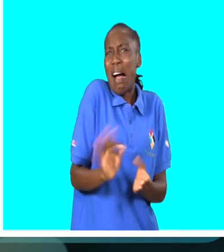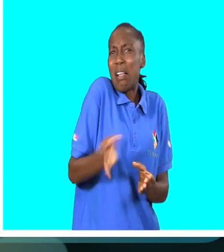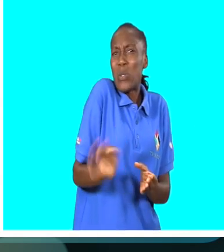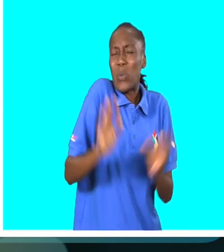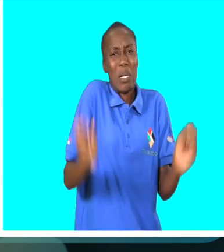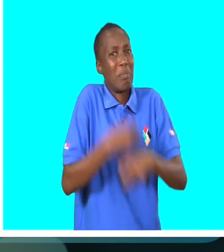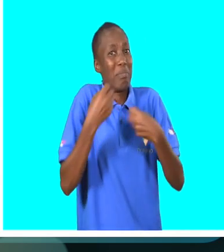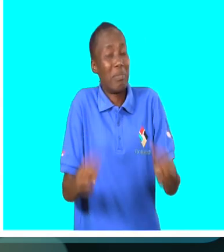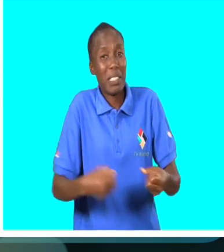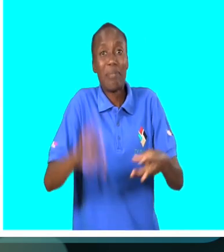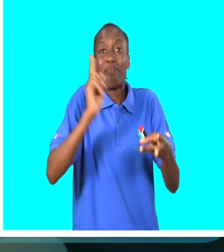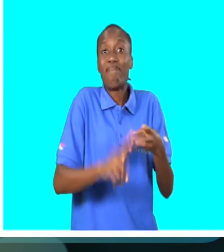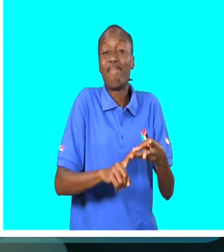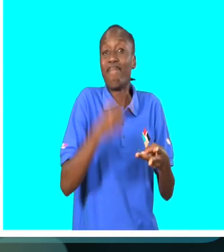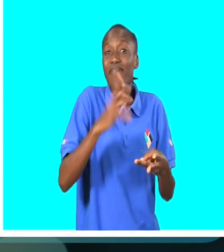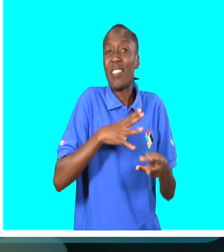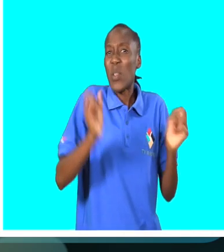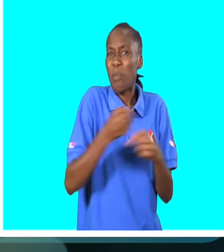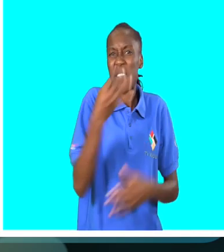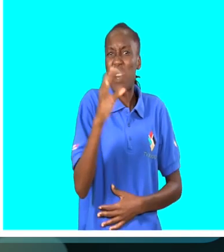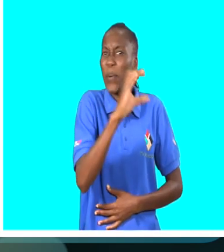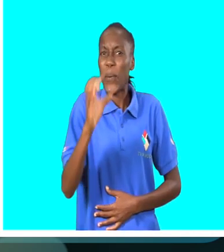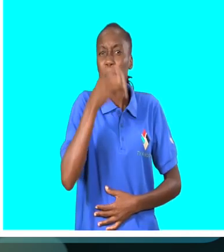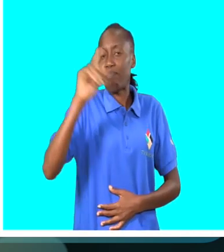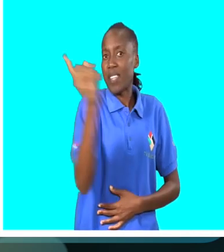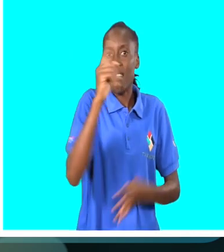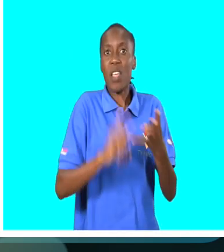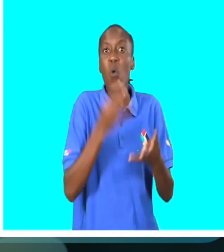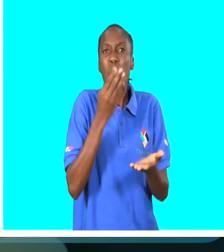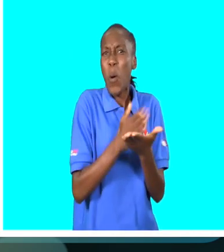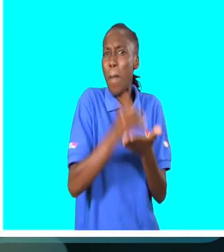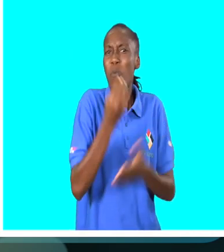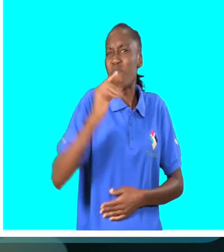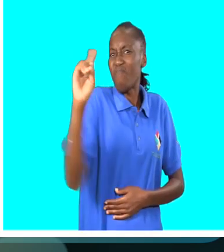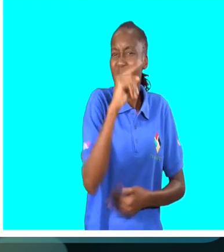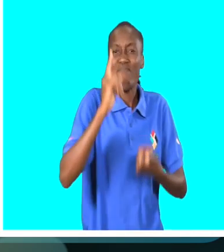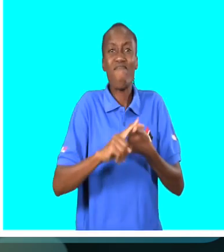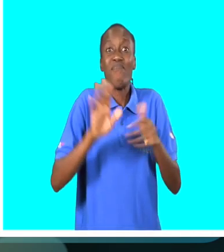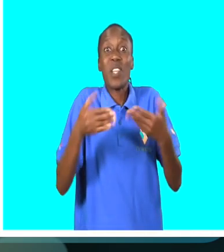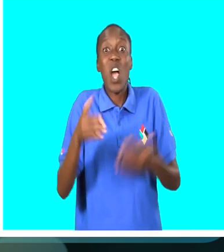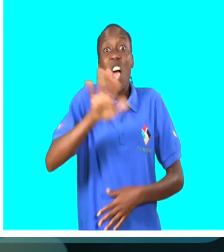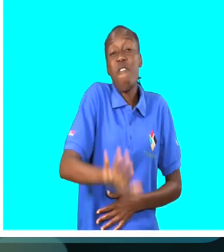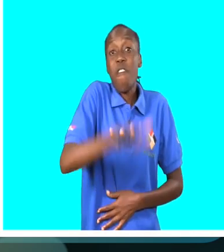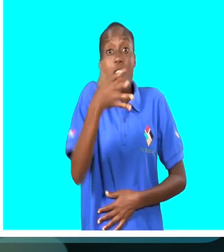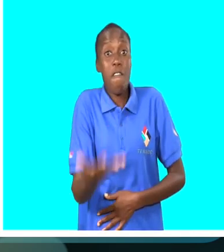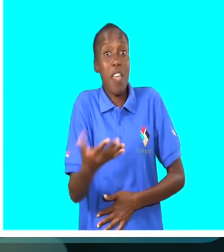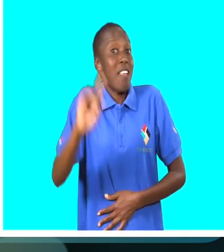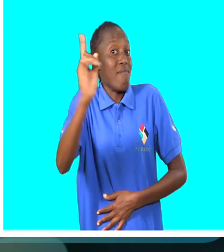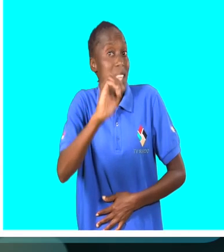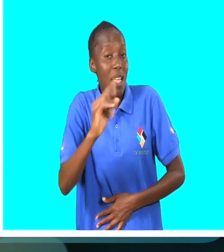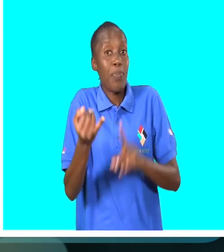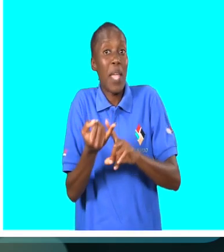açúcar. Não pode ter comidas com açúcar, não podemos tomar refrigerantes, não podemos comer bolos, não podemos comer